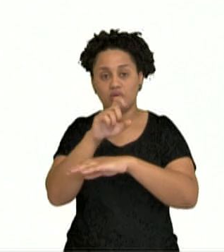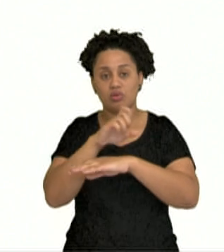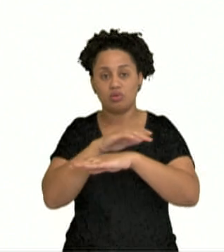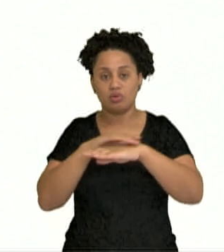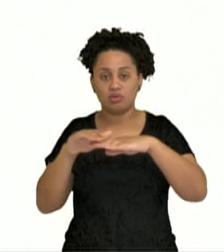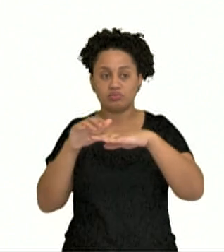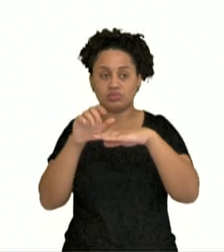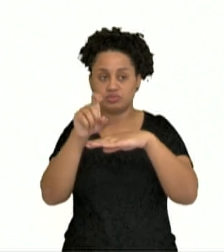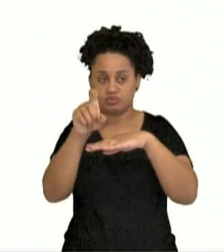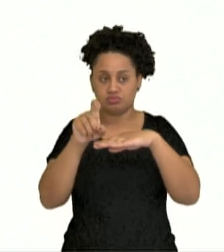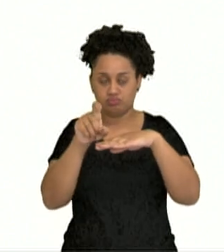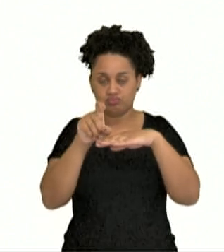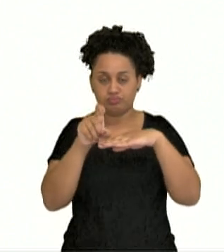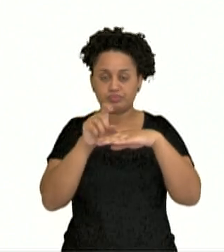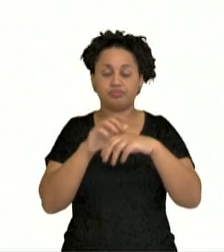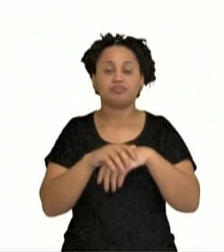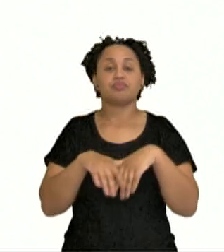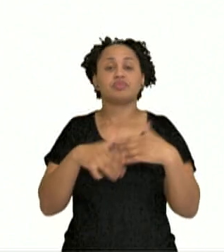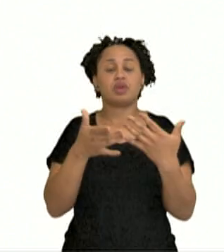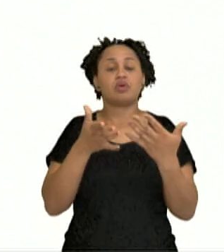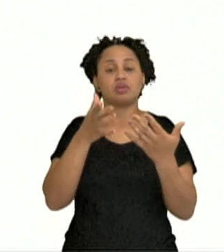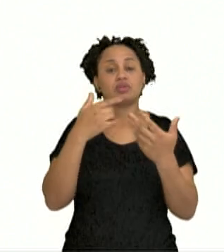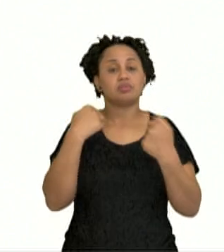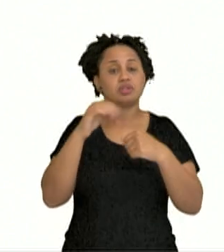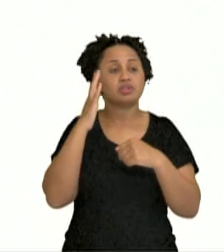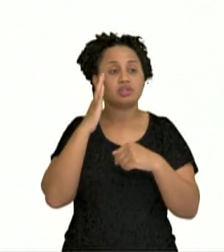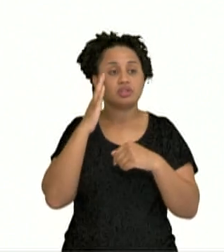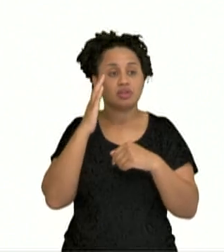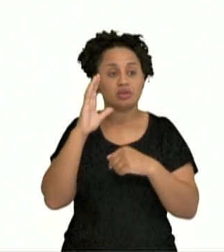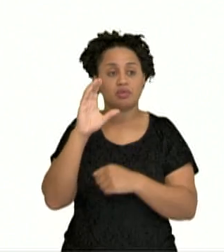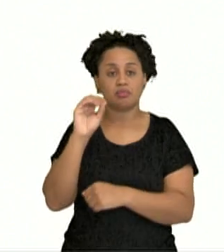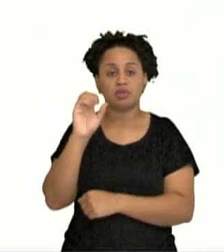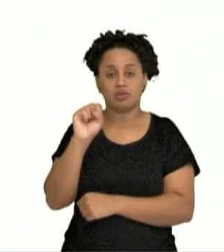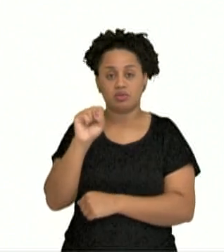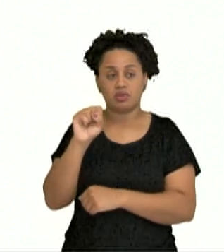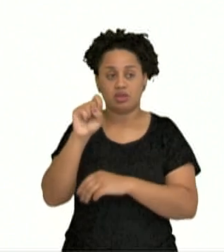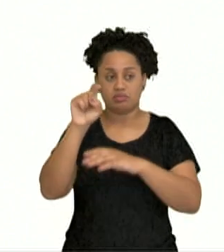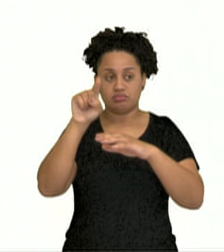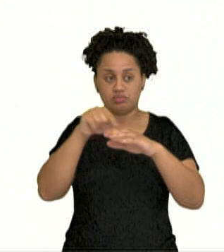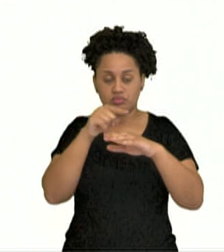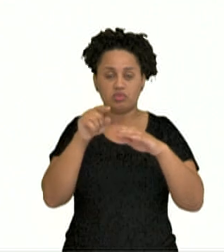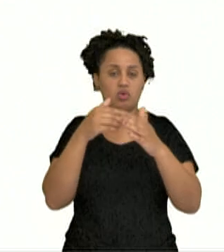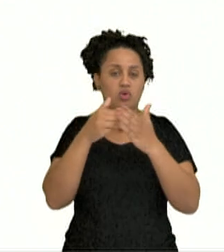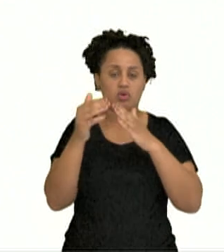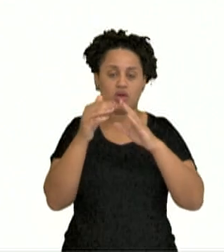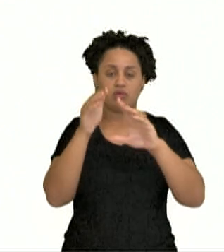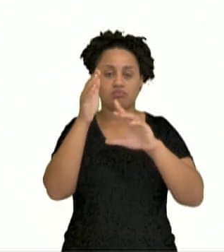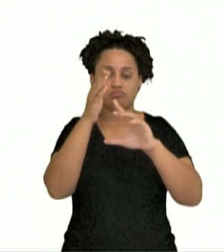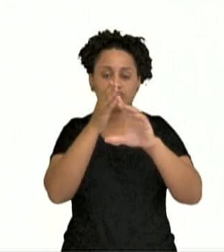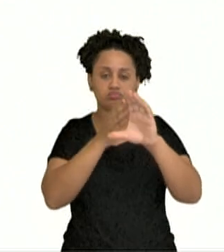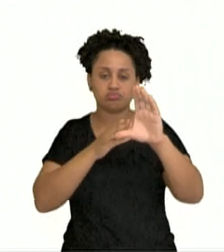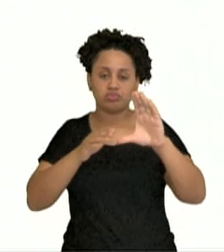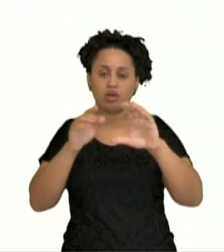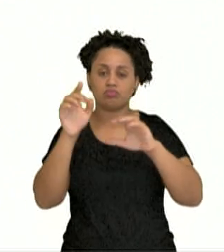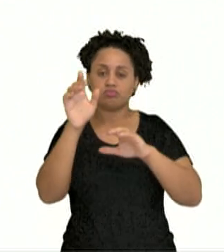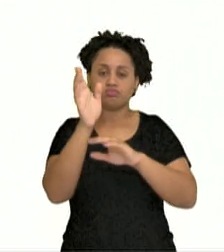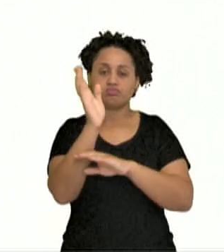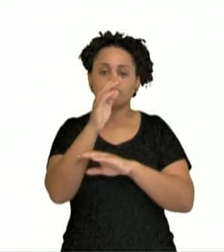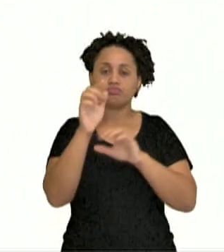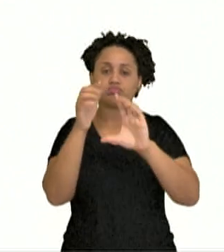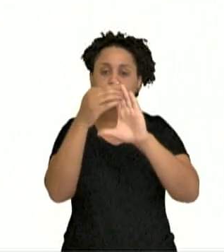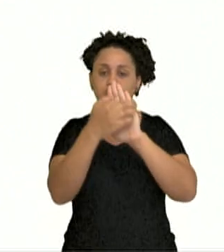aí, registrem que quando você quiser saber qual é o cosseno de um ângulo que está em qualquer um dos quadrantes da